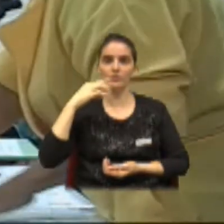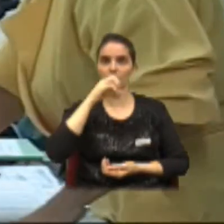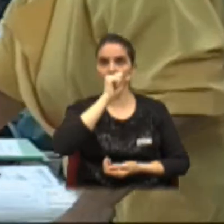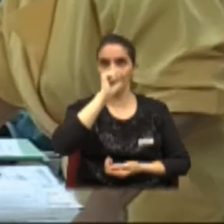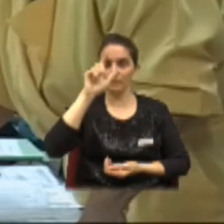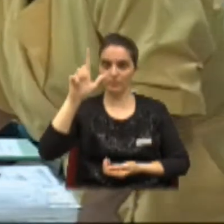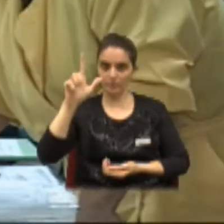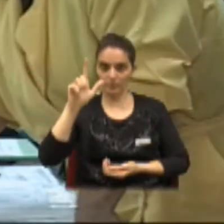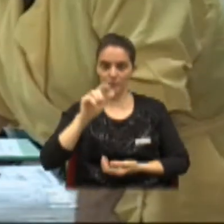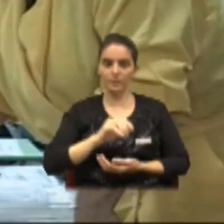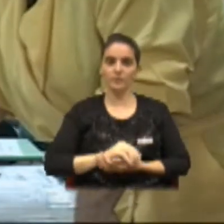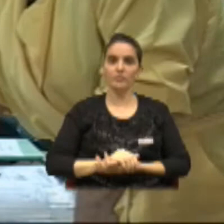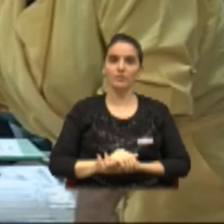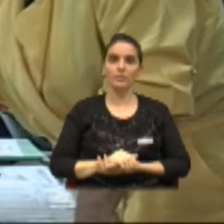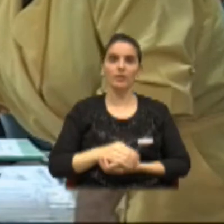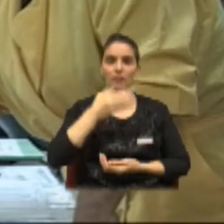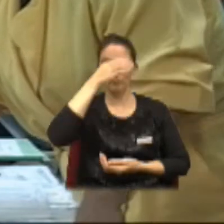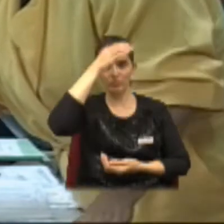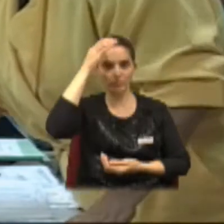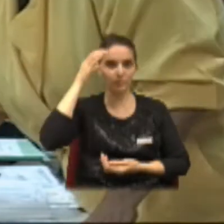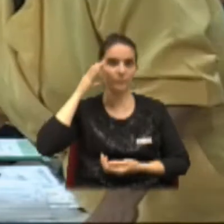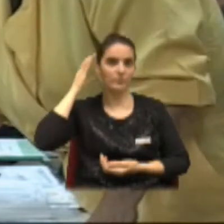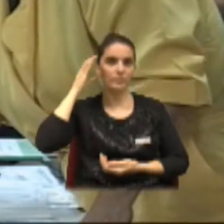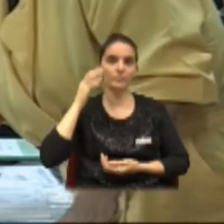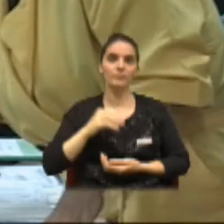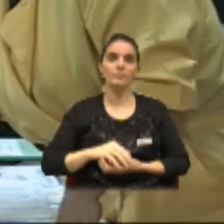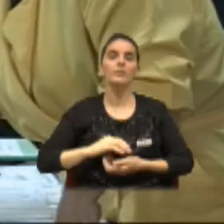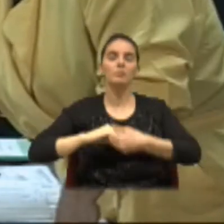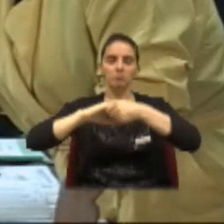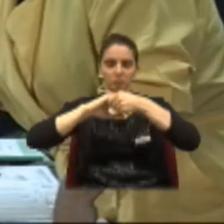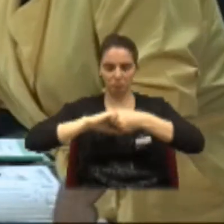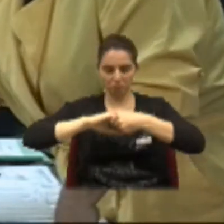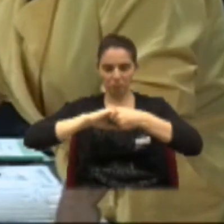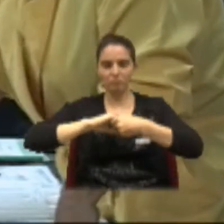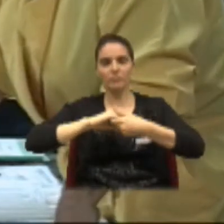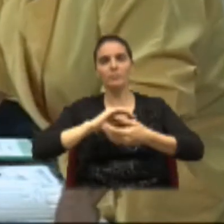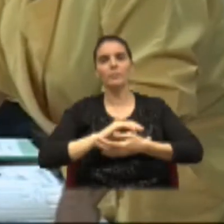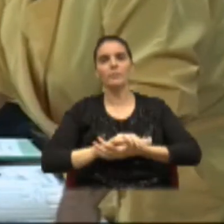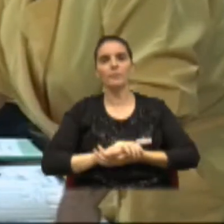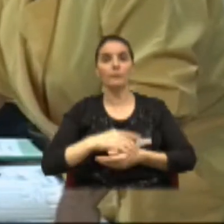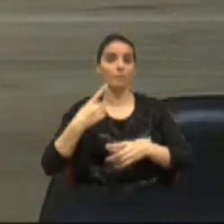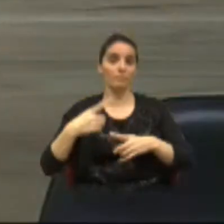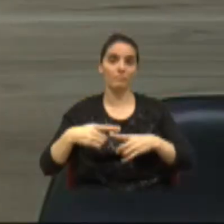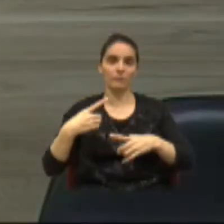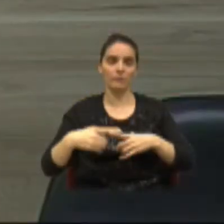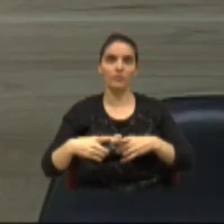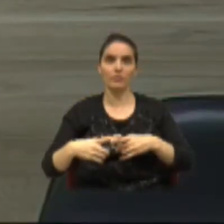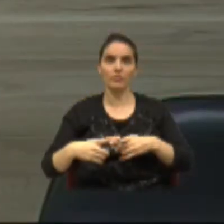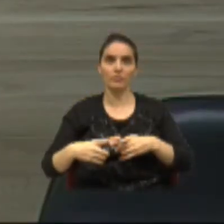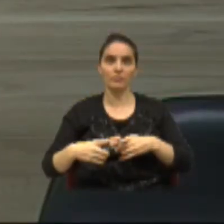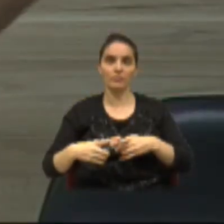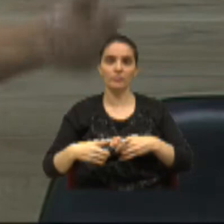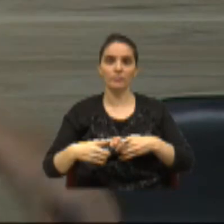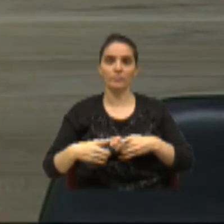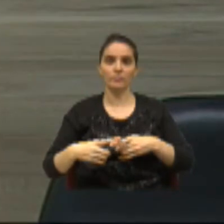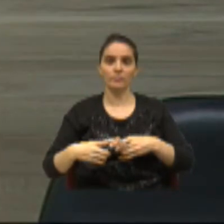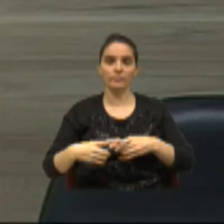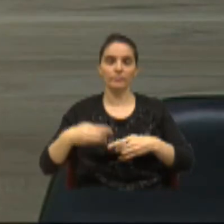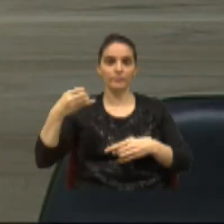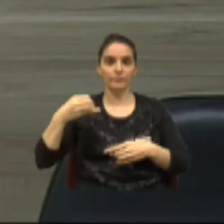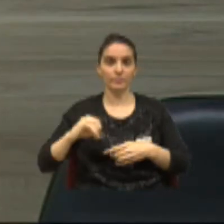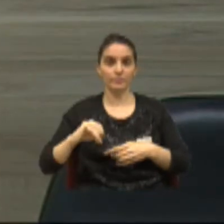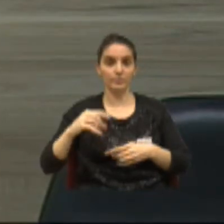limeirenses, Carol, parabéns. Parabéns porque se esperava que virasse realidade, já